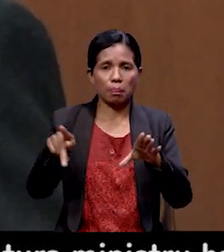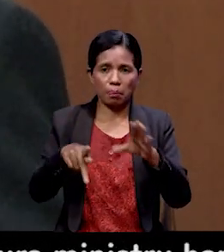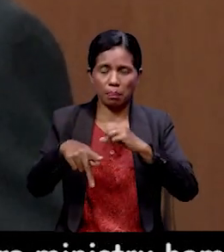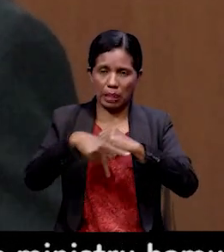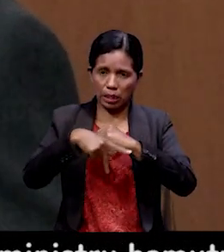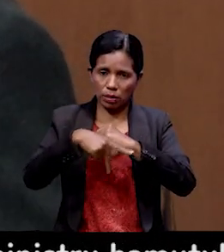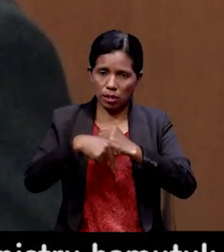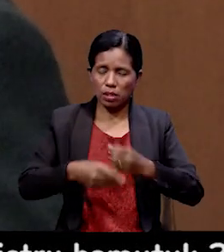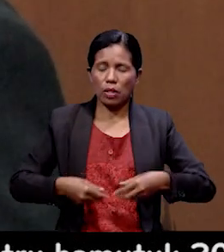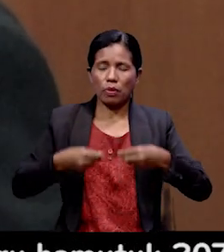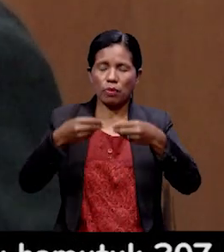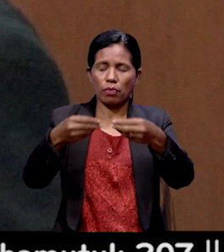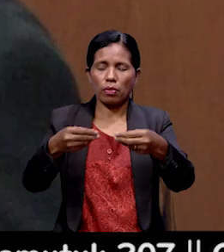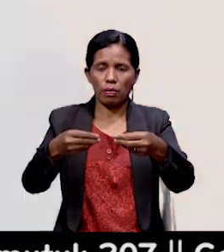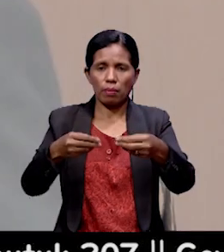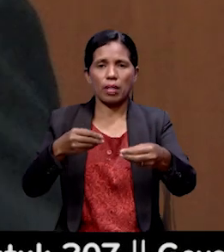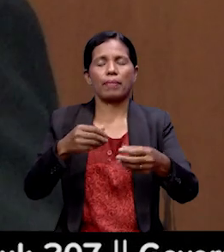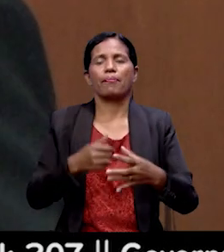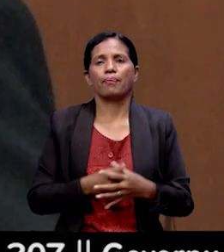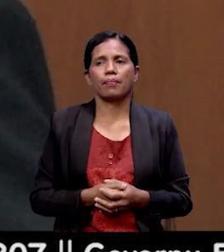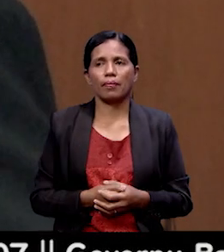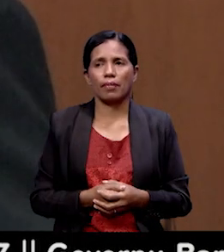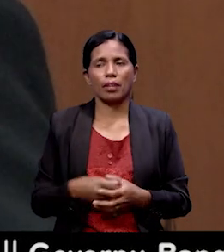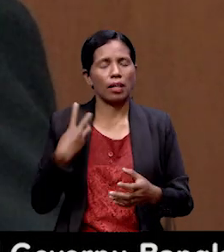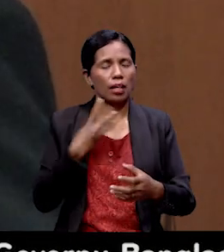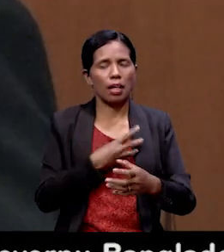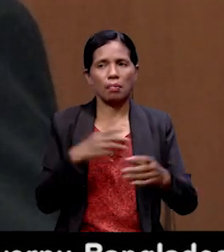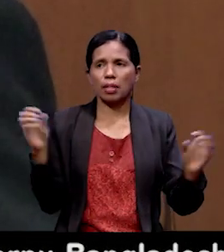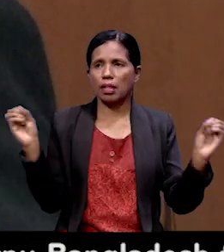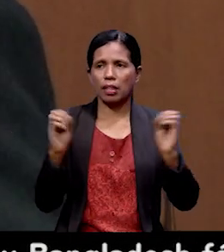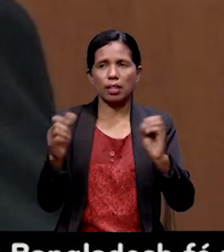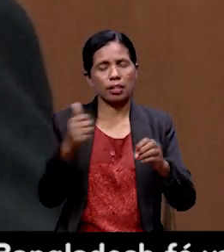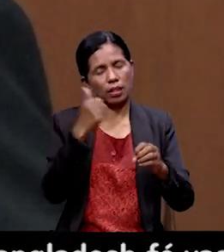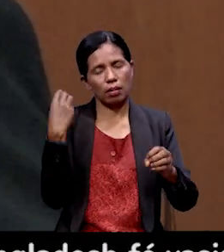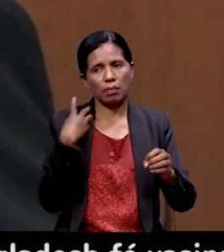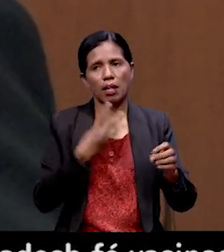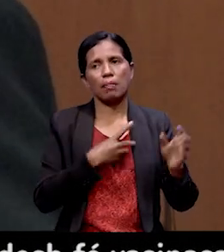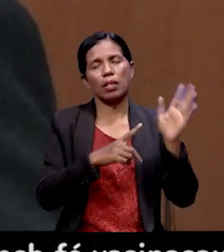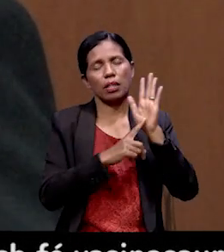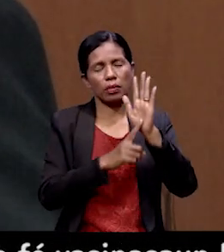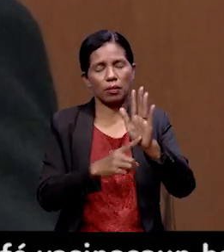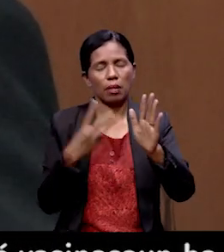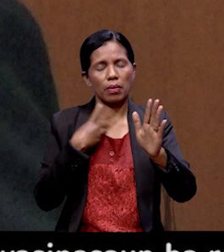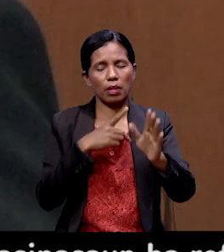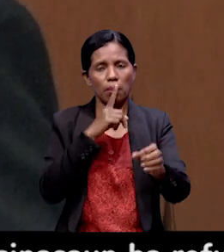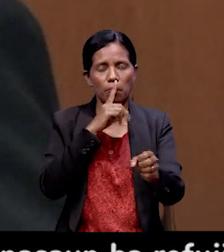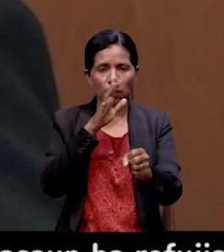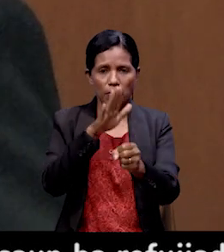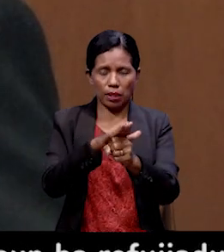tenha a eleitor ser. A minha lei é boa, selo não é a minha atom, compromisso não é a minha oi lê, e